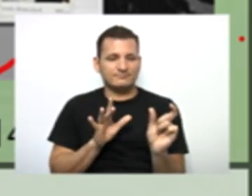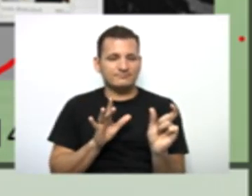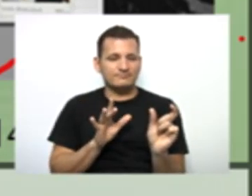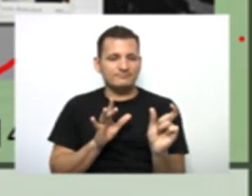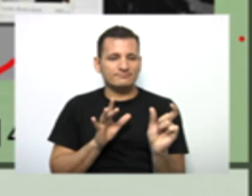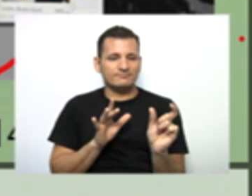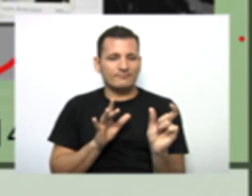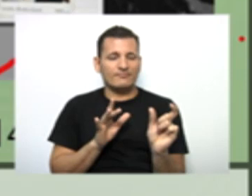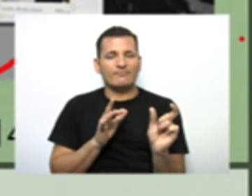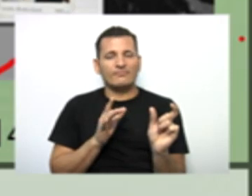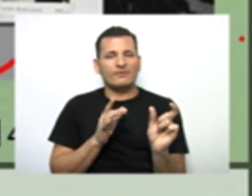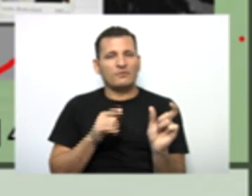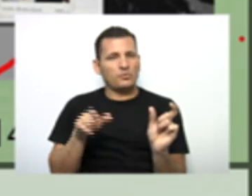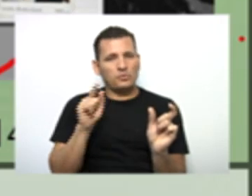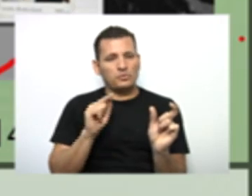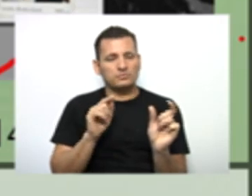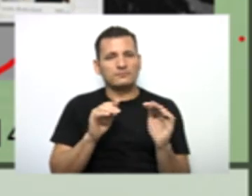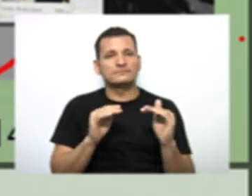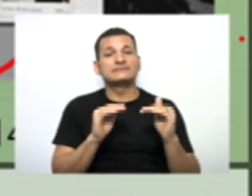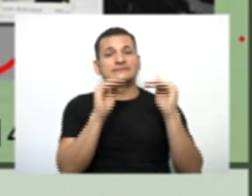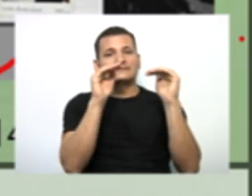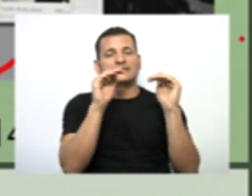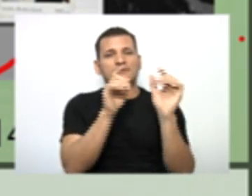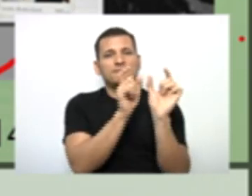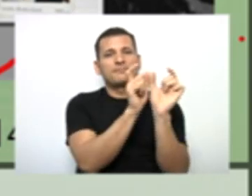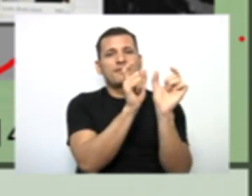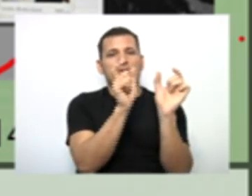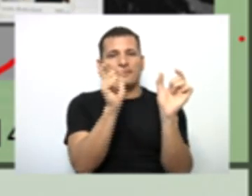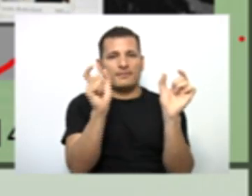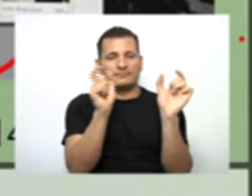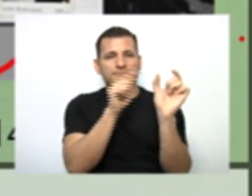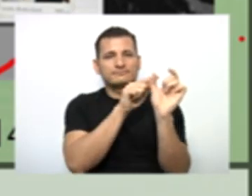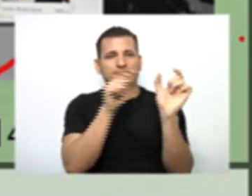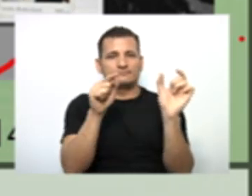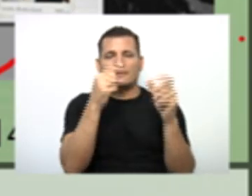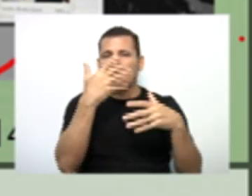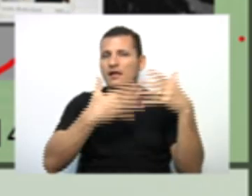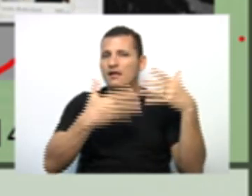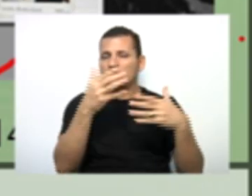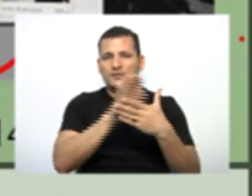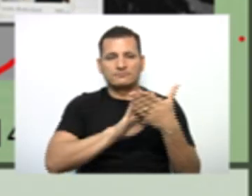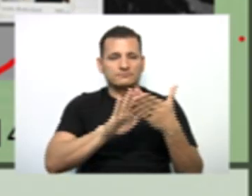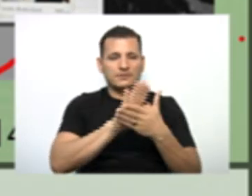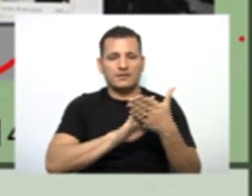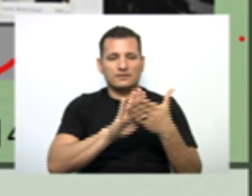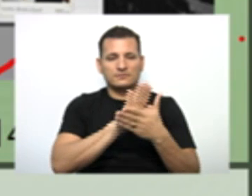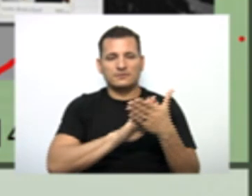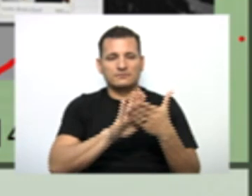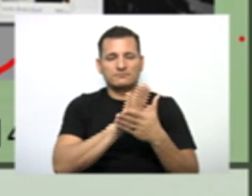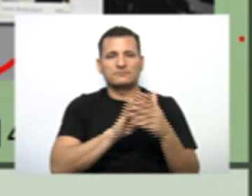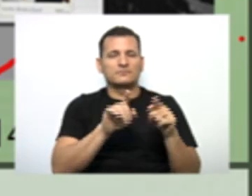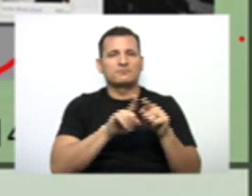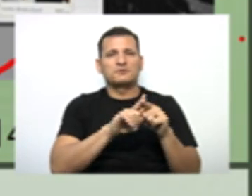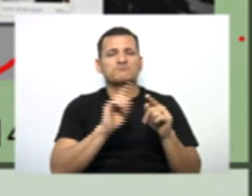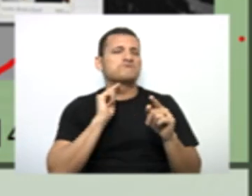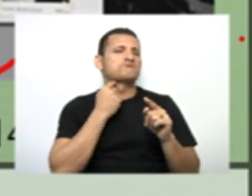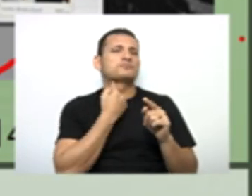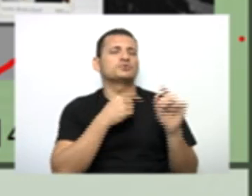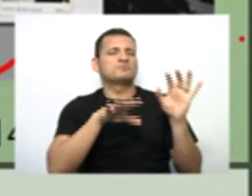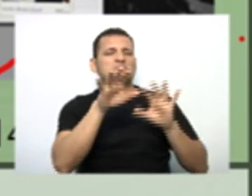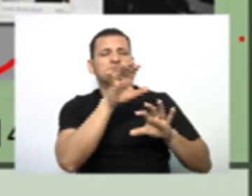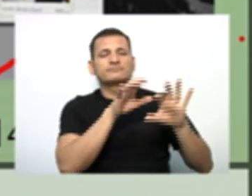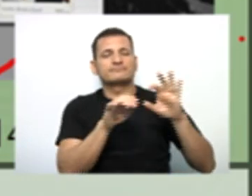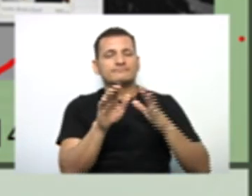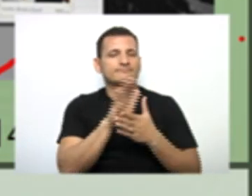Os outros botões estão aqui em cima, ó, não atrapalhando em nada e nem poluindo a